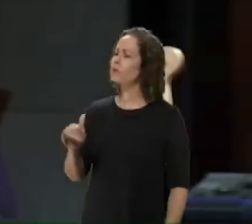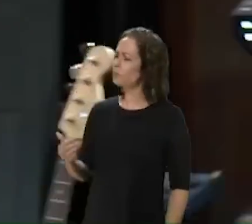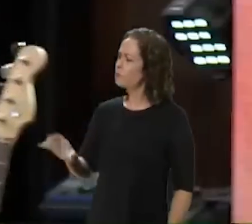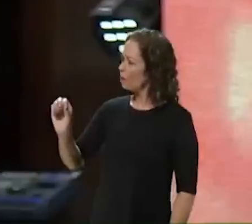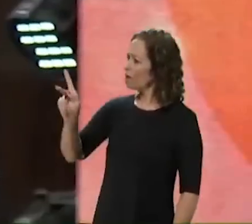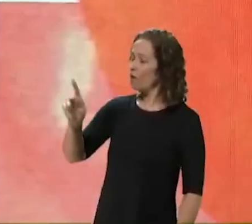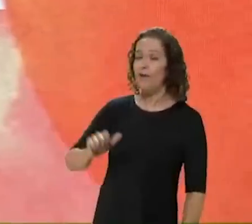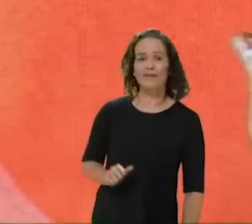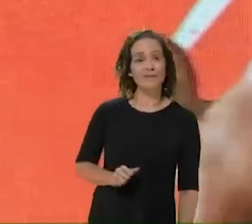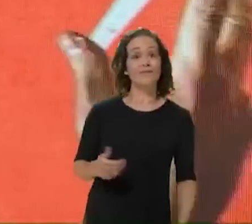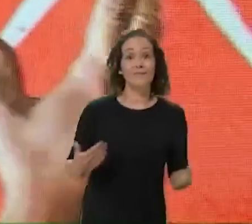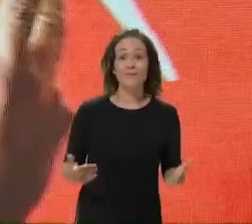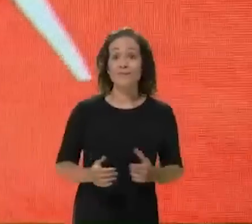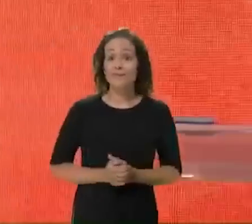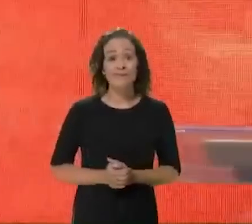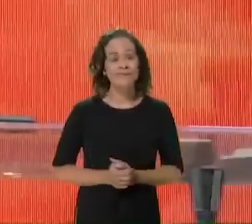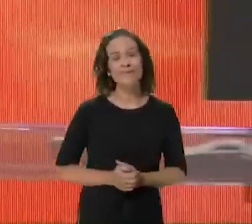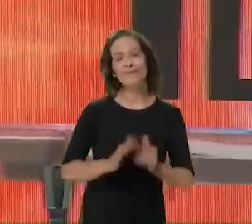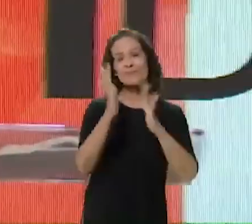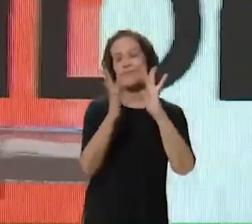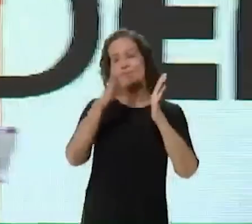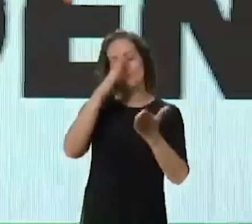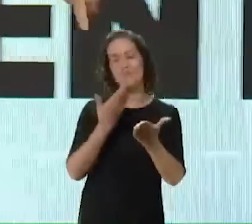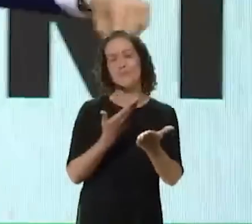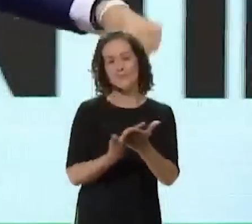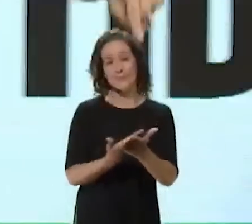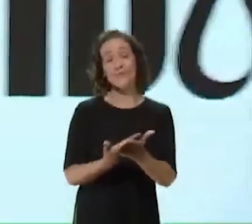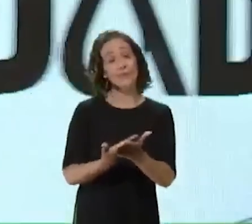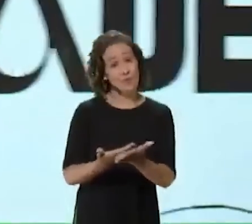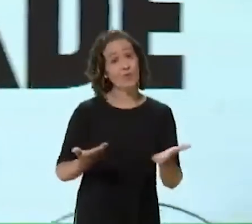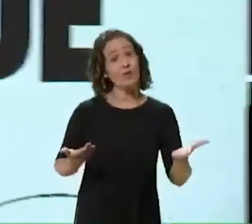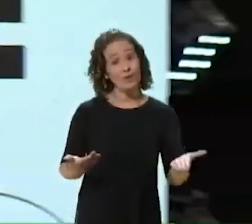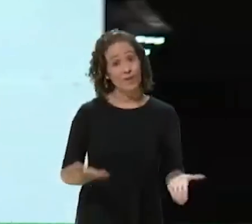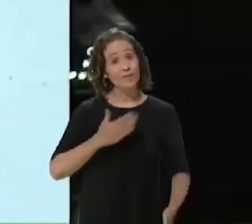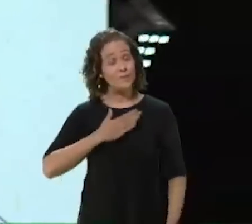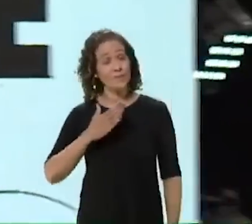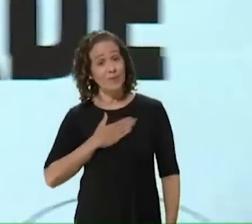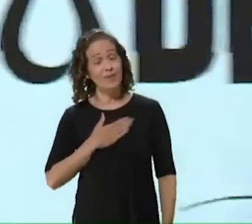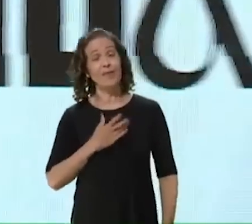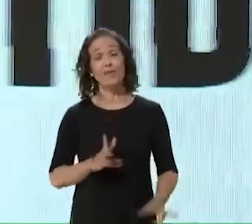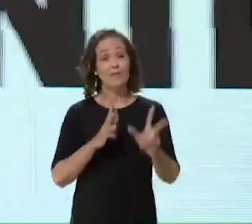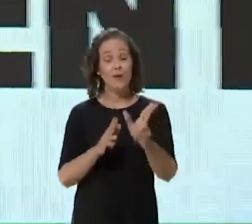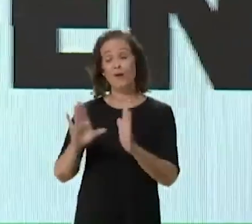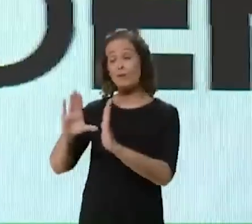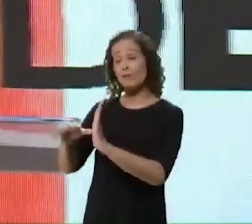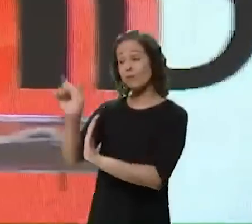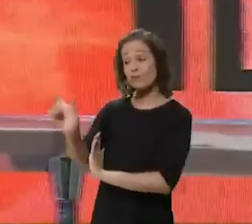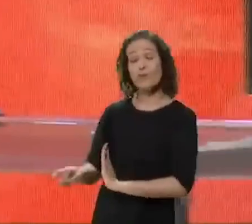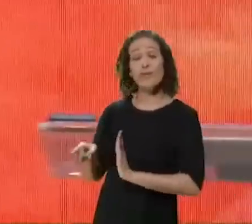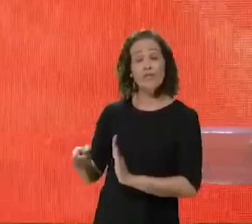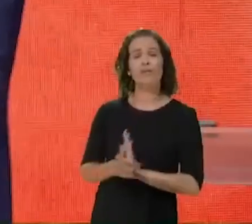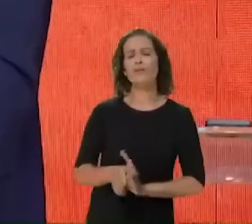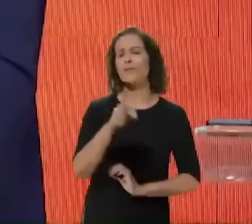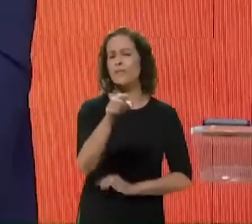amado. Não tem mais nada para discutir. Ele hoje estará comigo no paraíso. E você também estará com ele no paraíso um